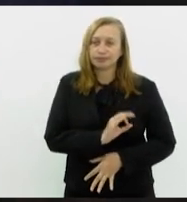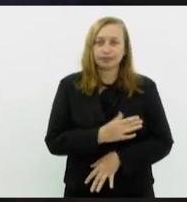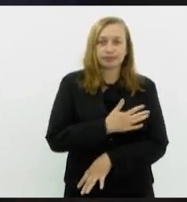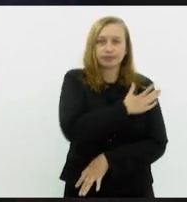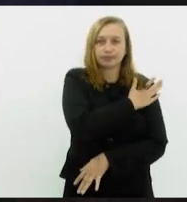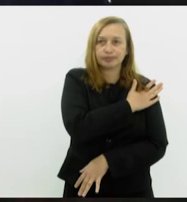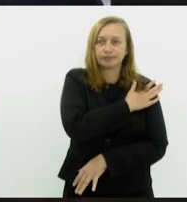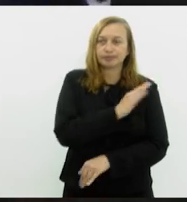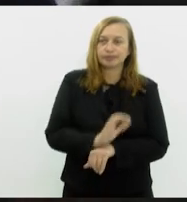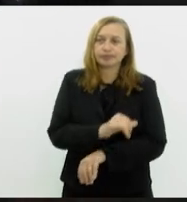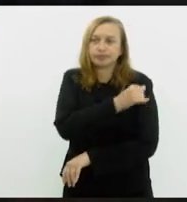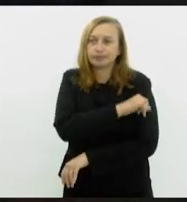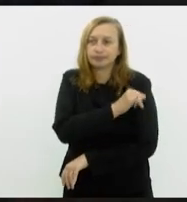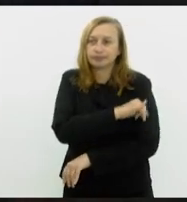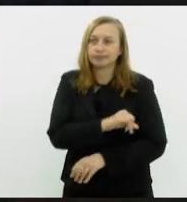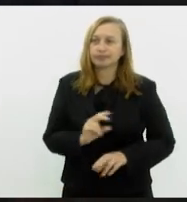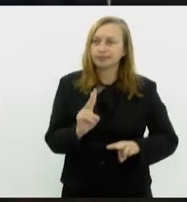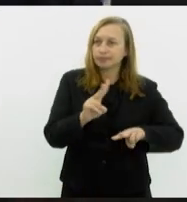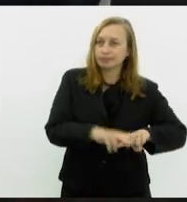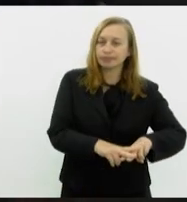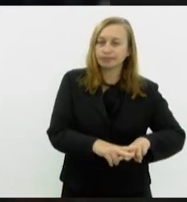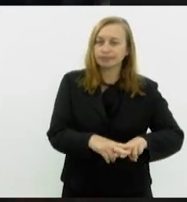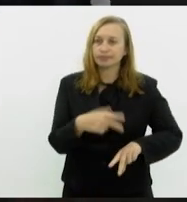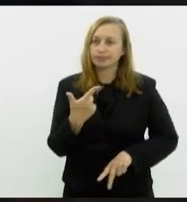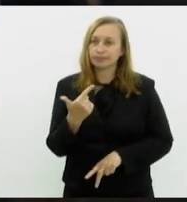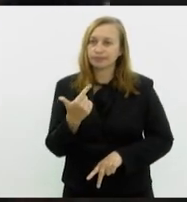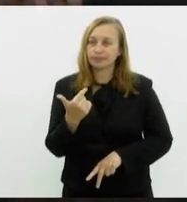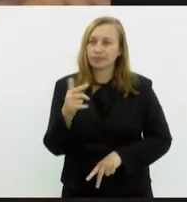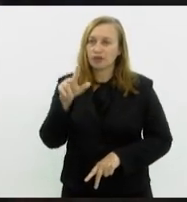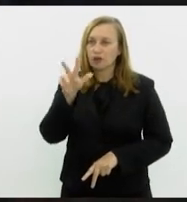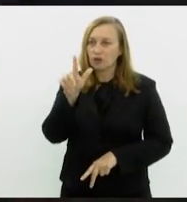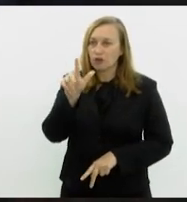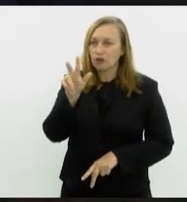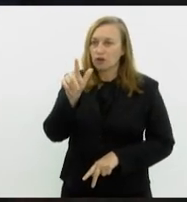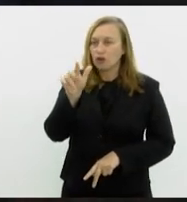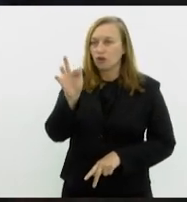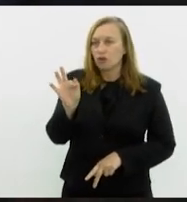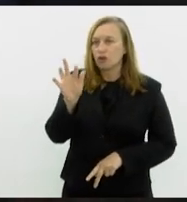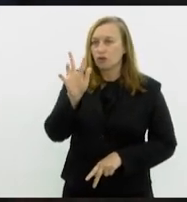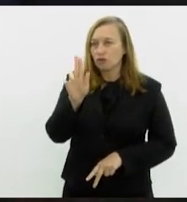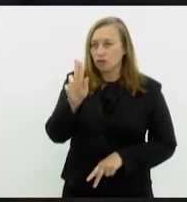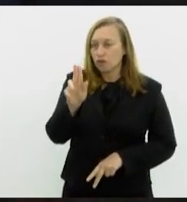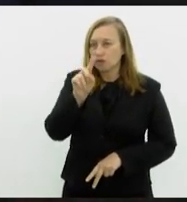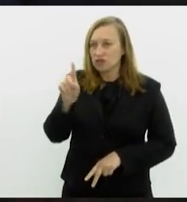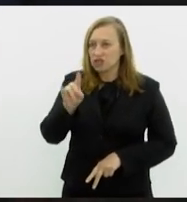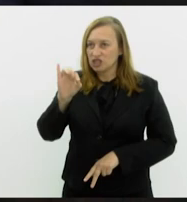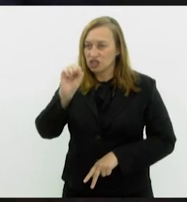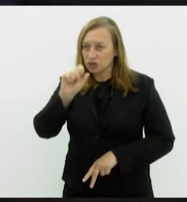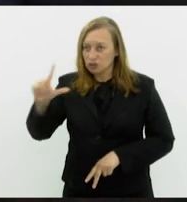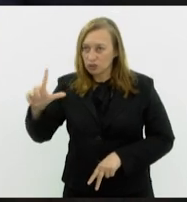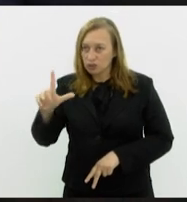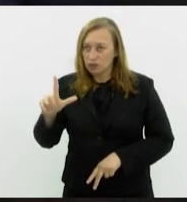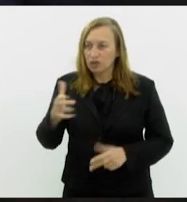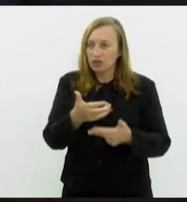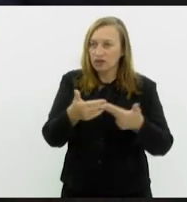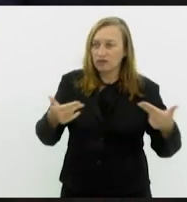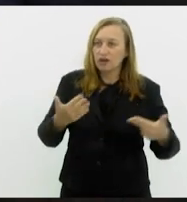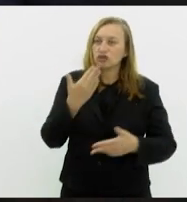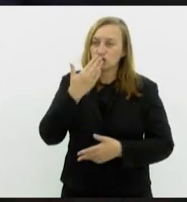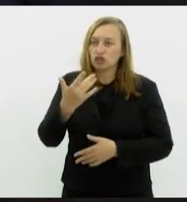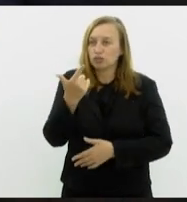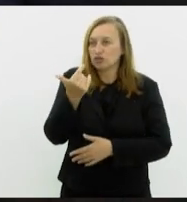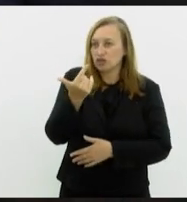Janeiro pela apreensão de fuzil, carabina, metralhadora e submetralhadora. Parecer da